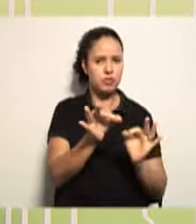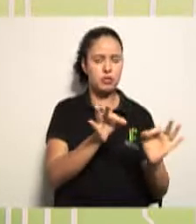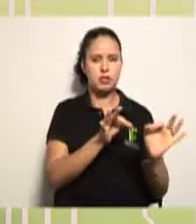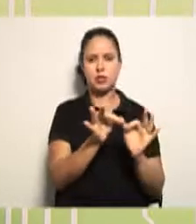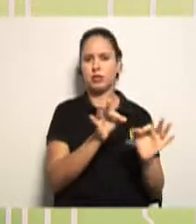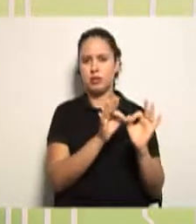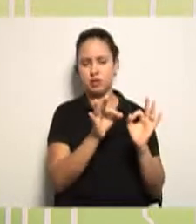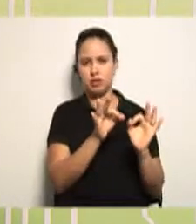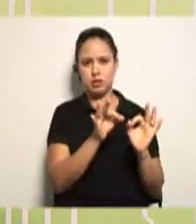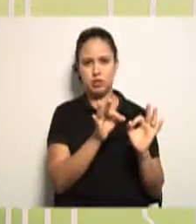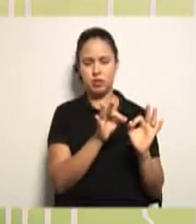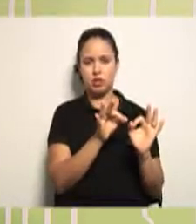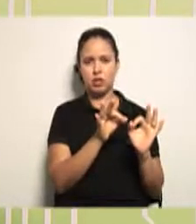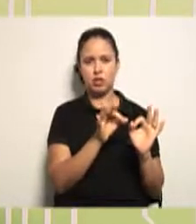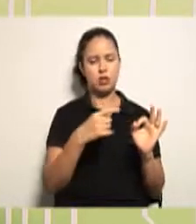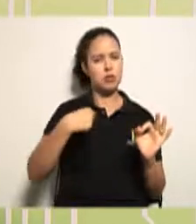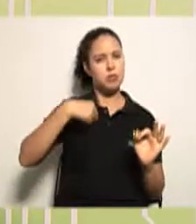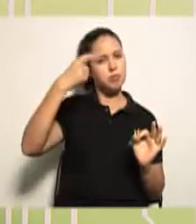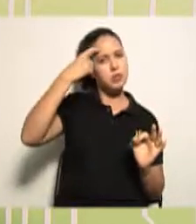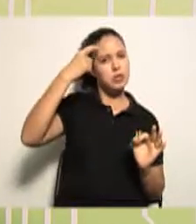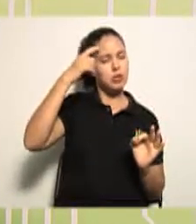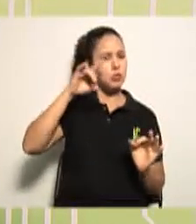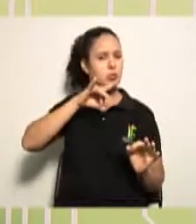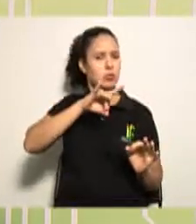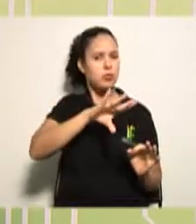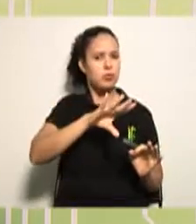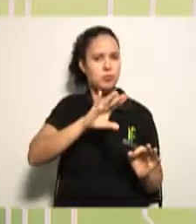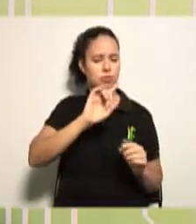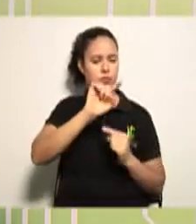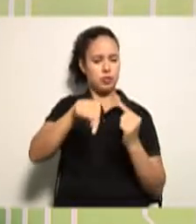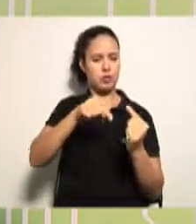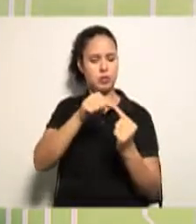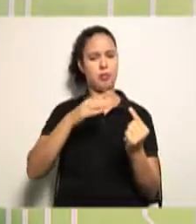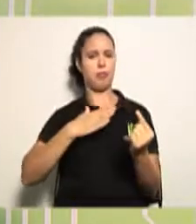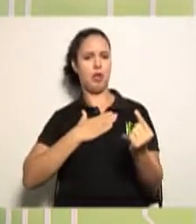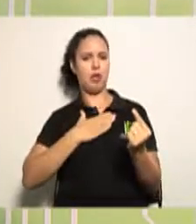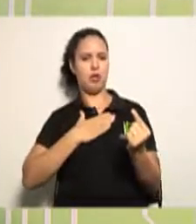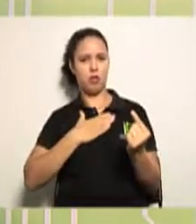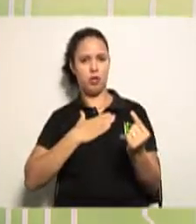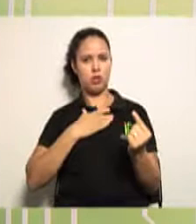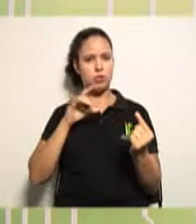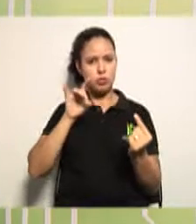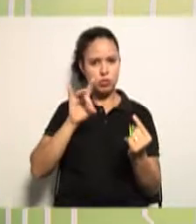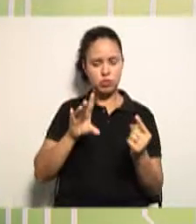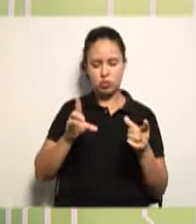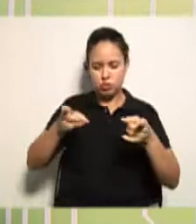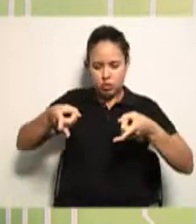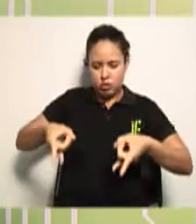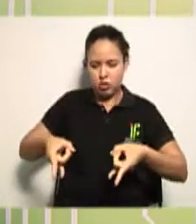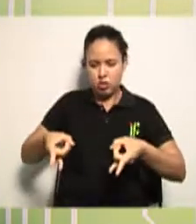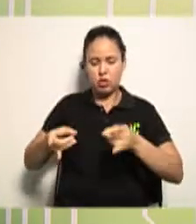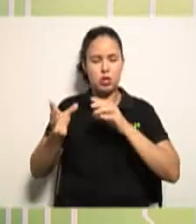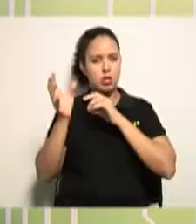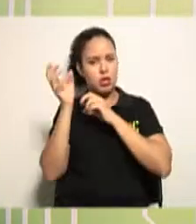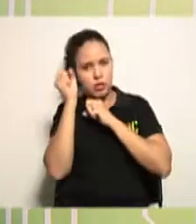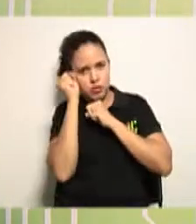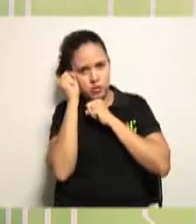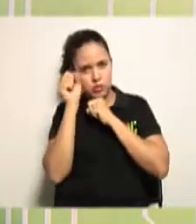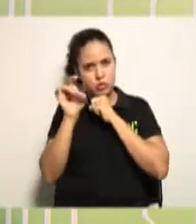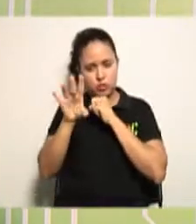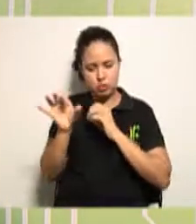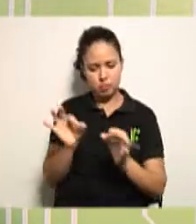no meu objetivo, professora Maraí, na minha casa eu só vou organizar o meu quarto. Mas pensando na coletividade, nós vamos